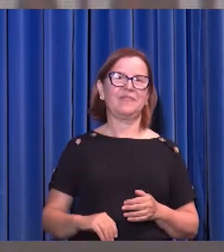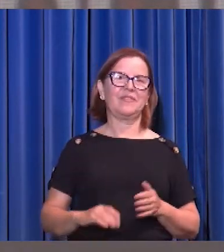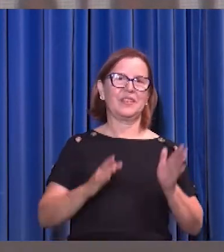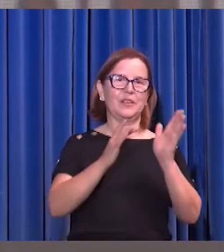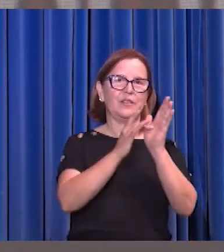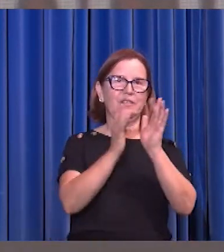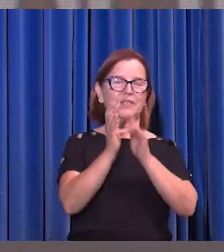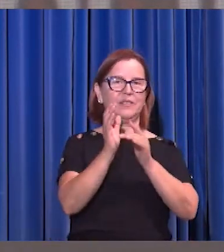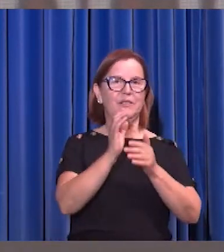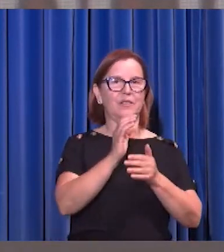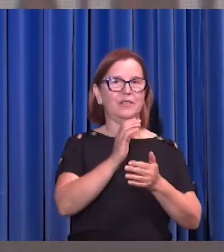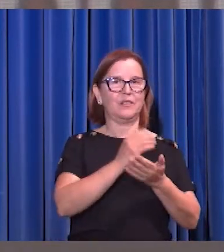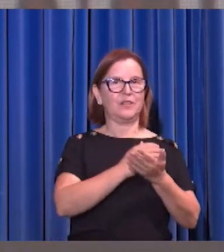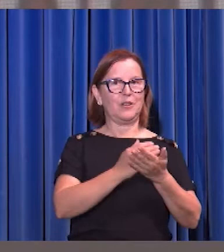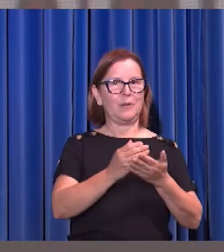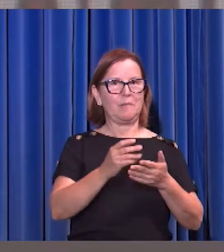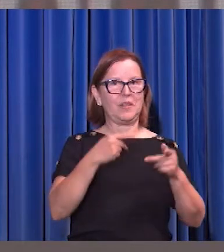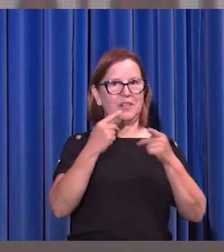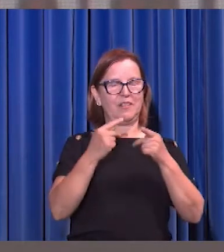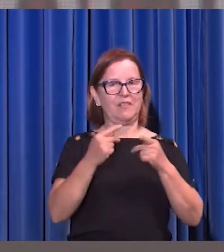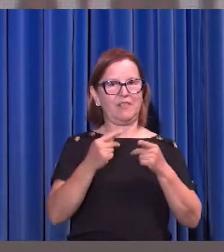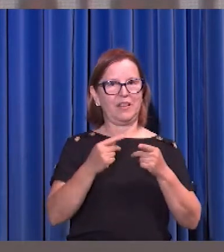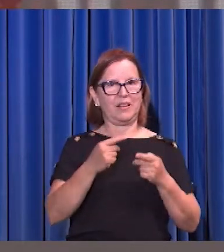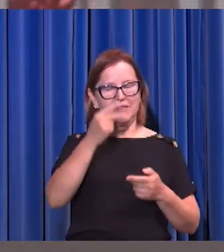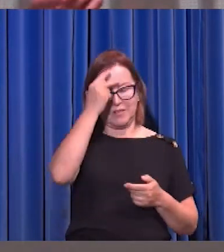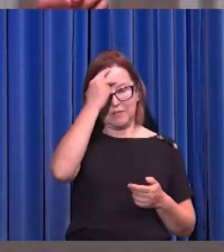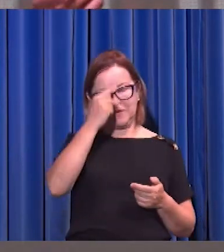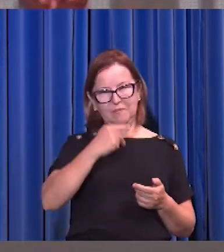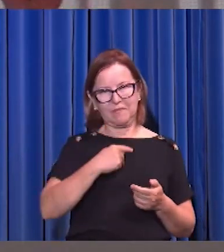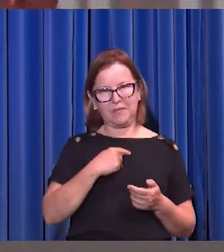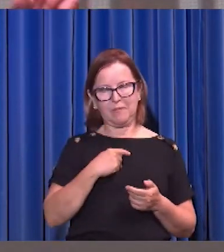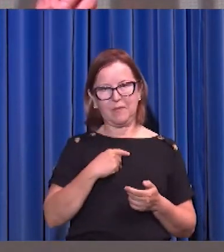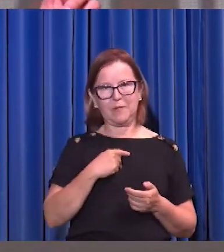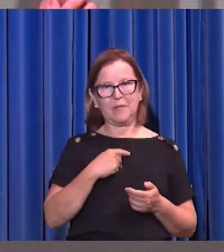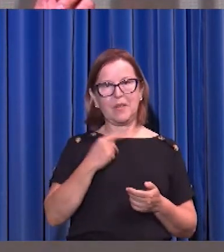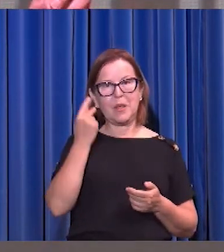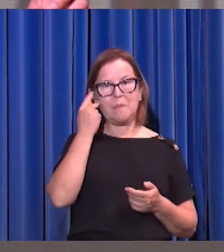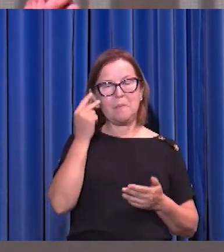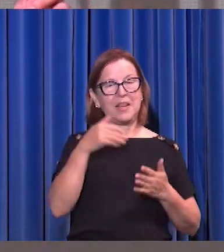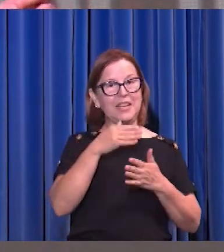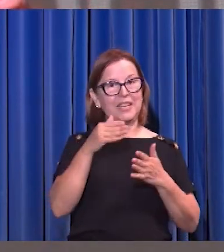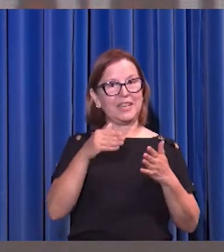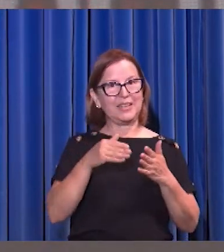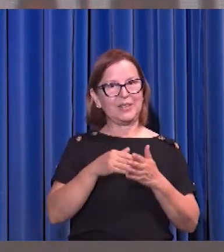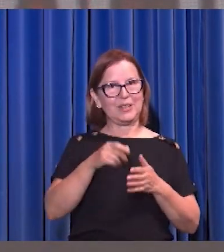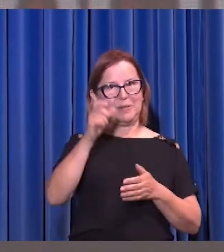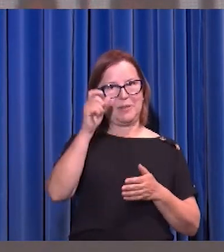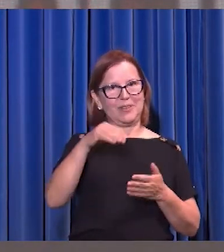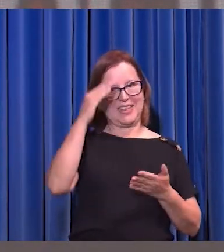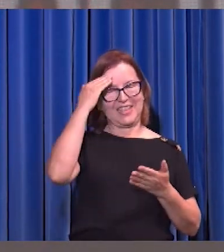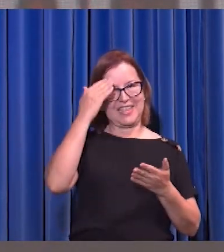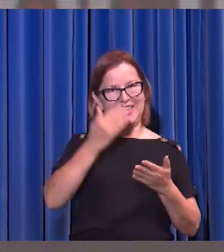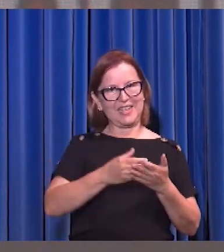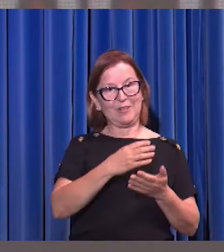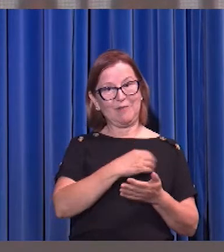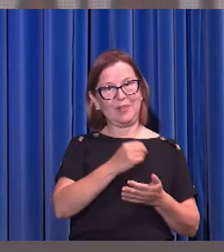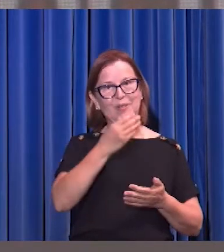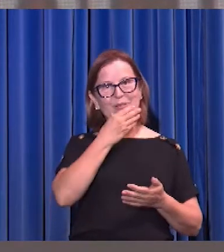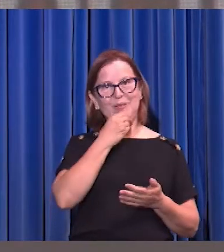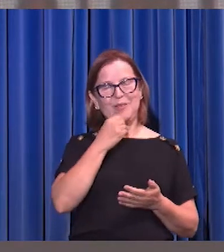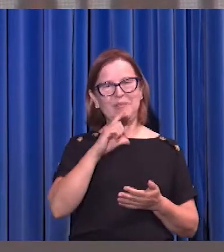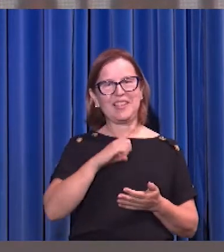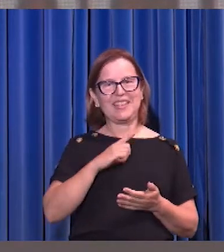respeito de si mesmo, para que todo que nele crê, no Filho do Homem, tenha a vida